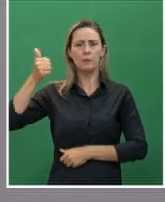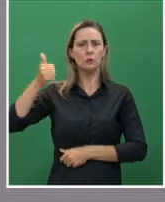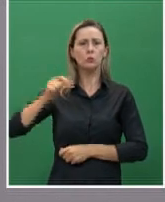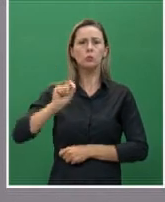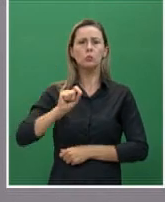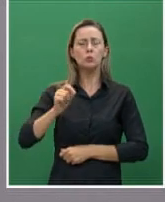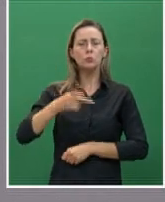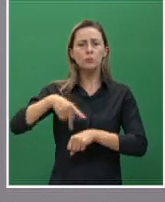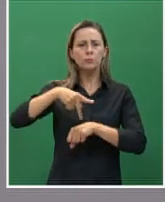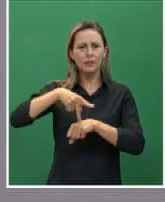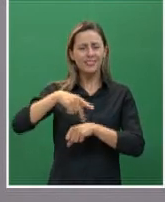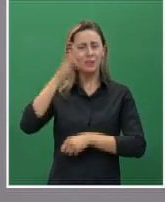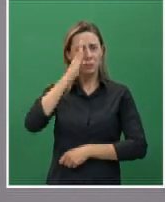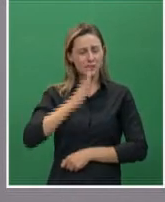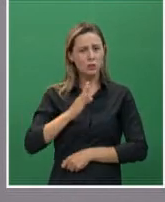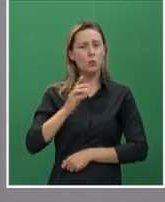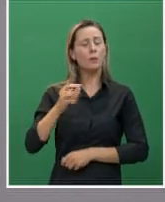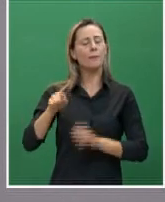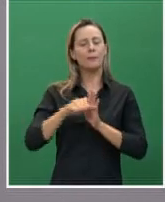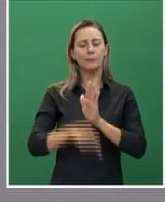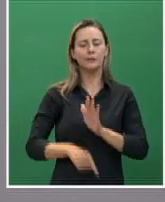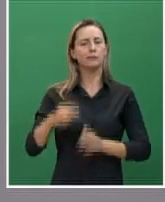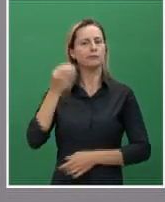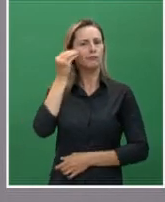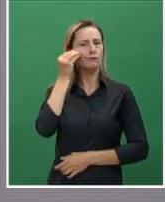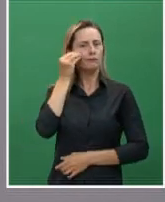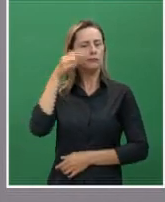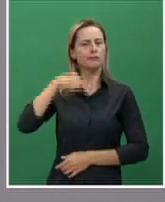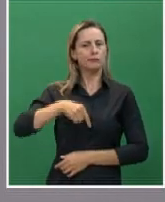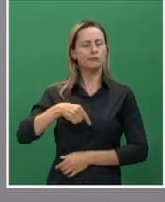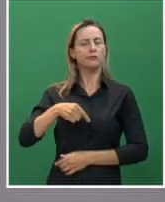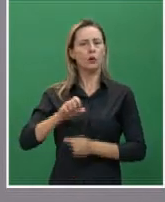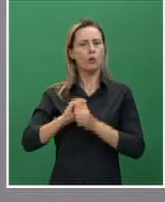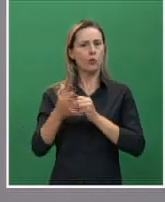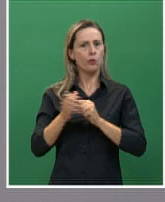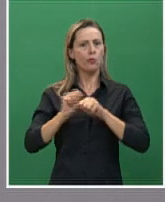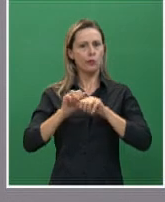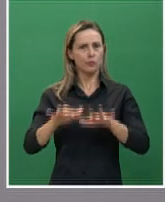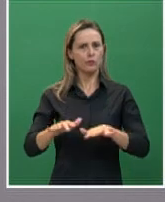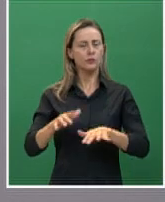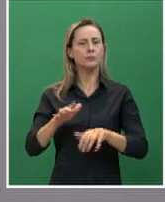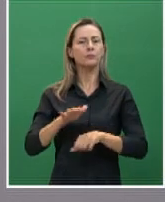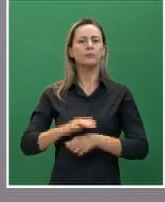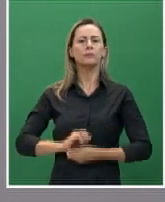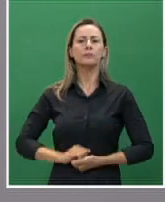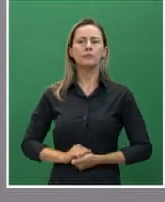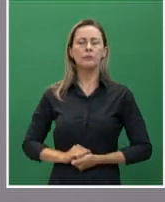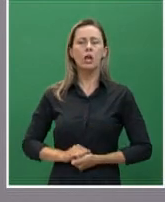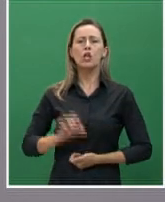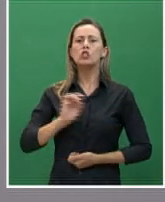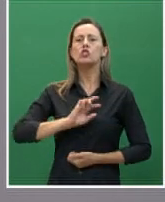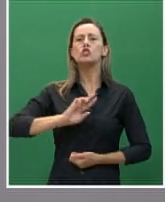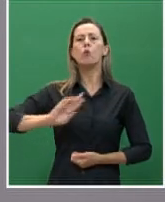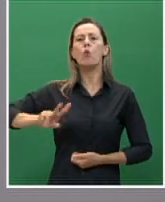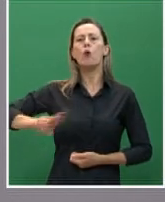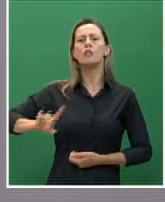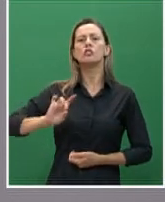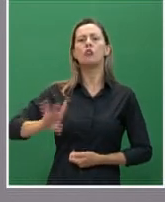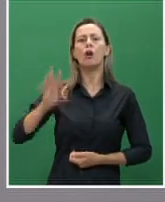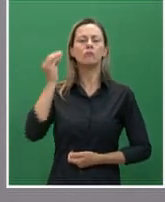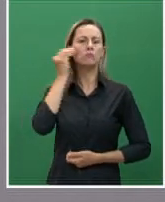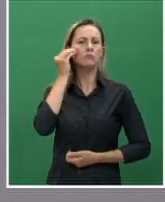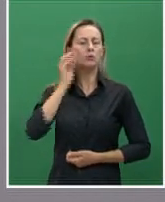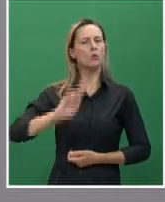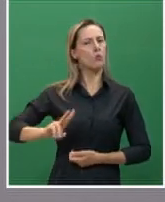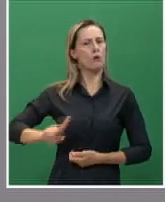é um dos países é que menos testou no mundo é com relação à questão da pandemia e não é apenas testar né testar é uma parte